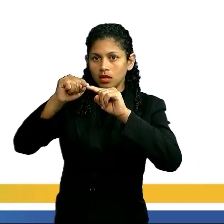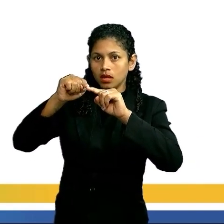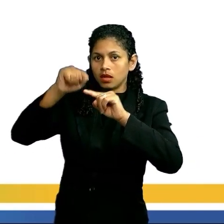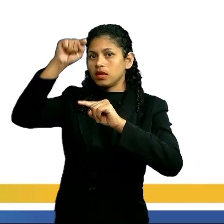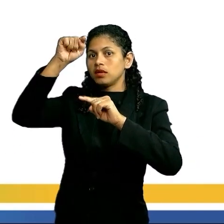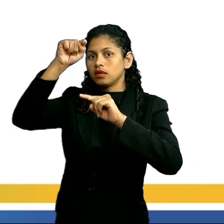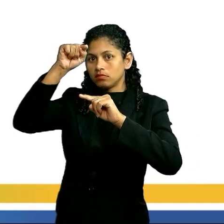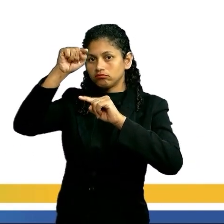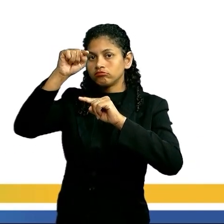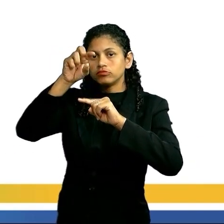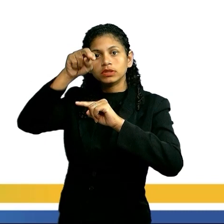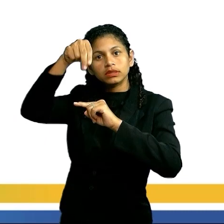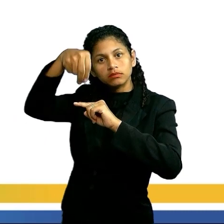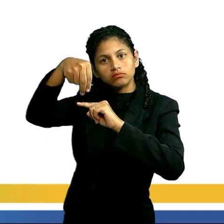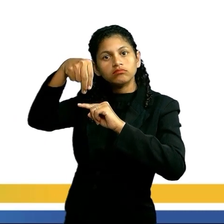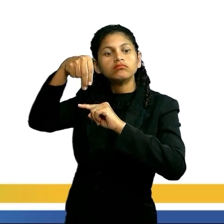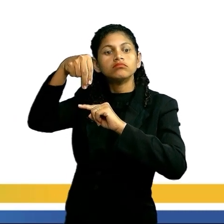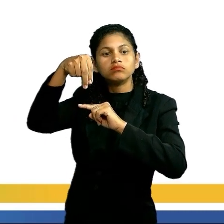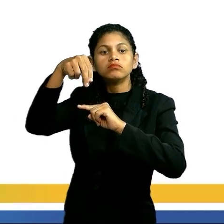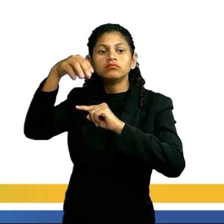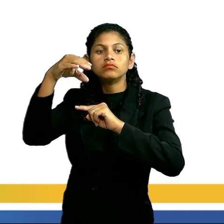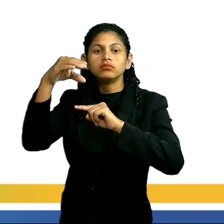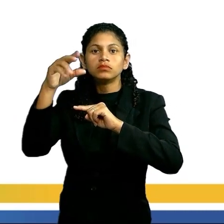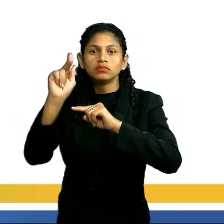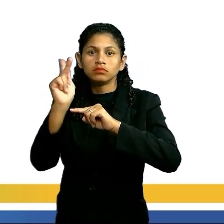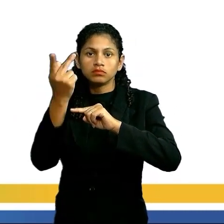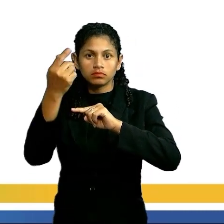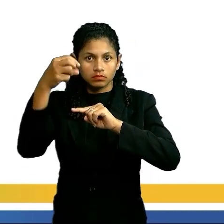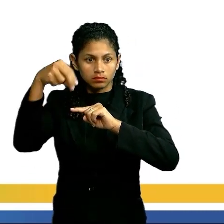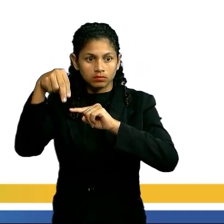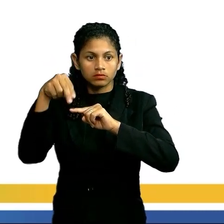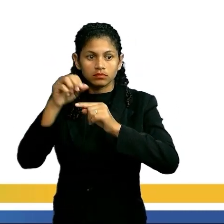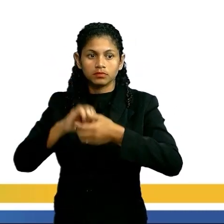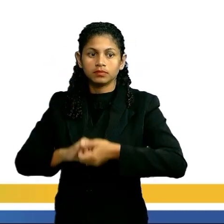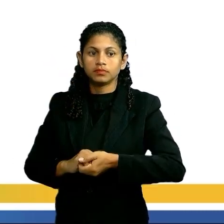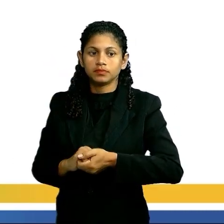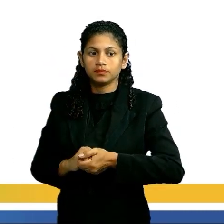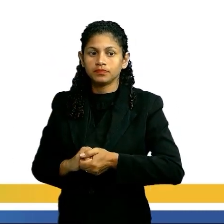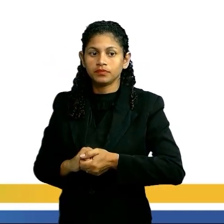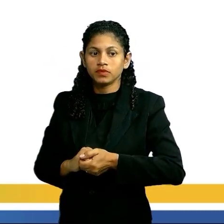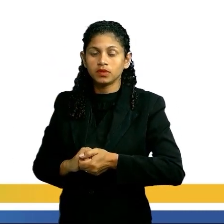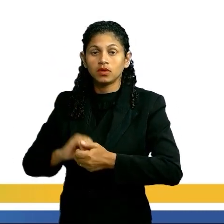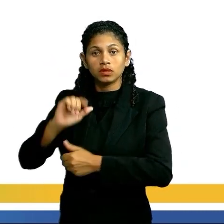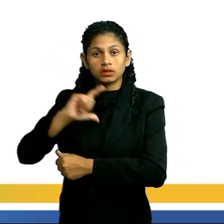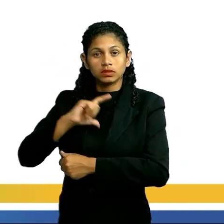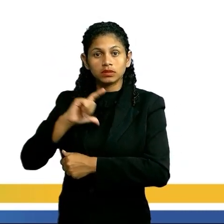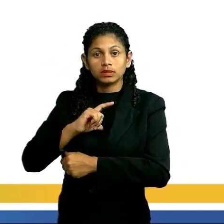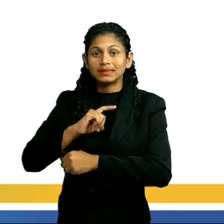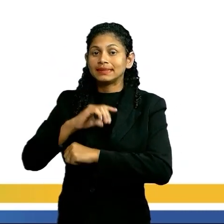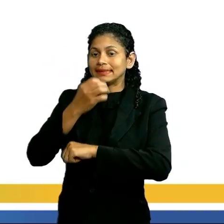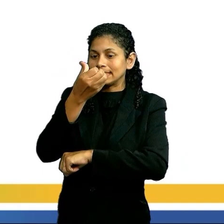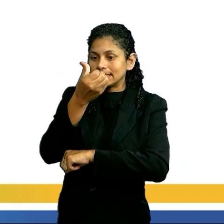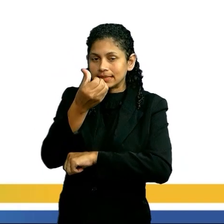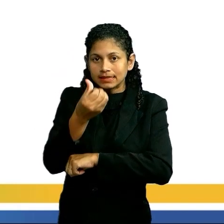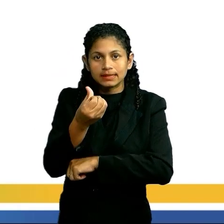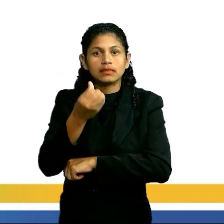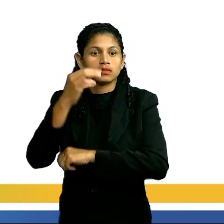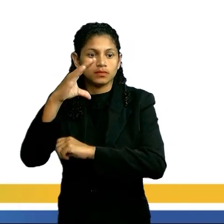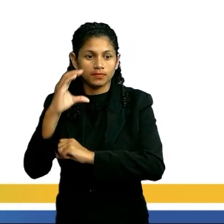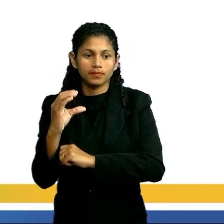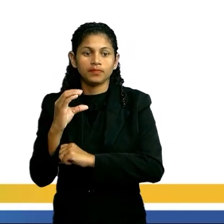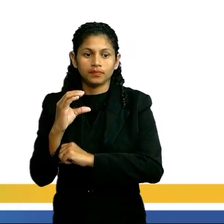coloquei a representação do carbono. Isso aqui é um ciclo com 6 vértices desse, então tenho 6 átomos de carbono desse